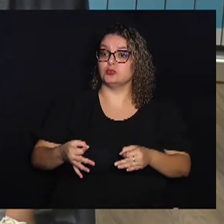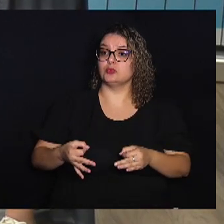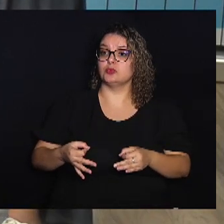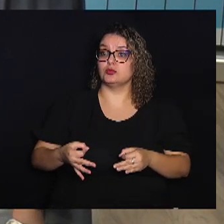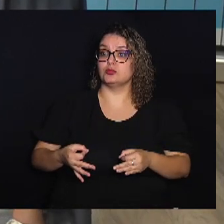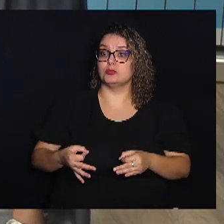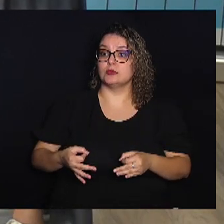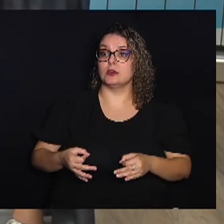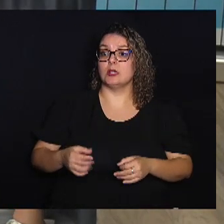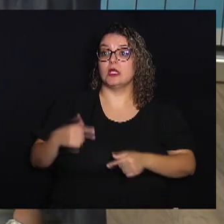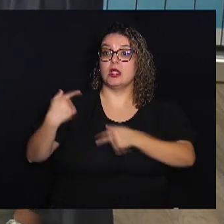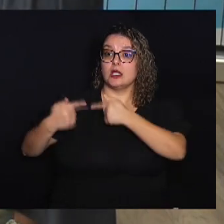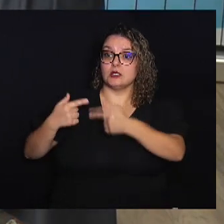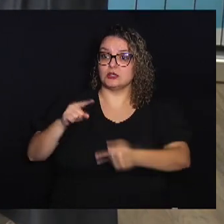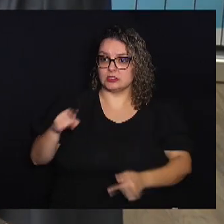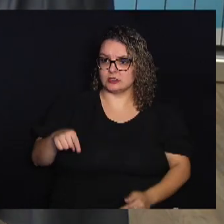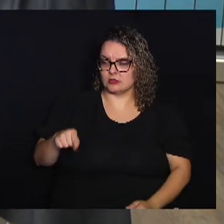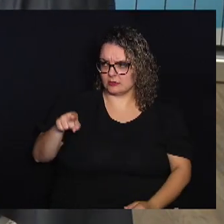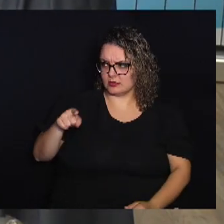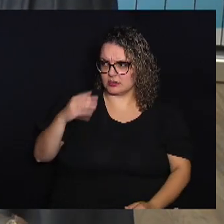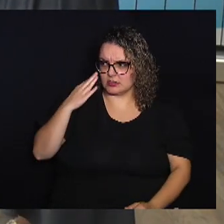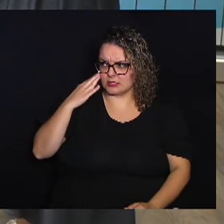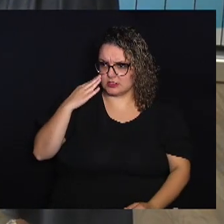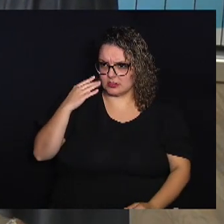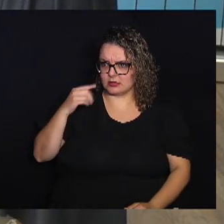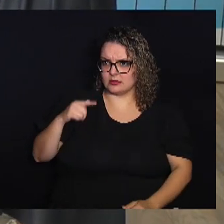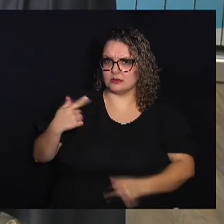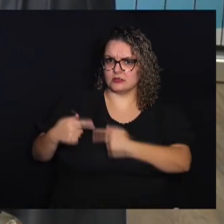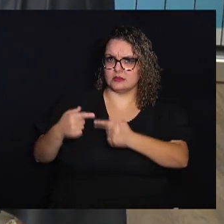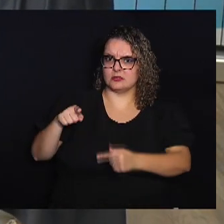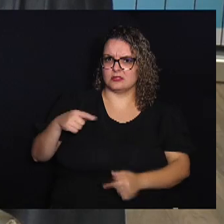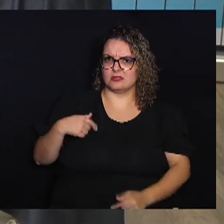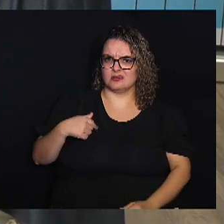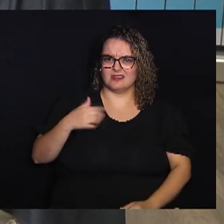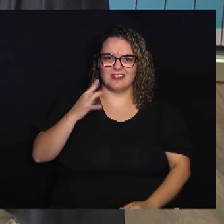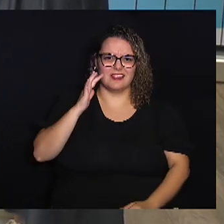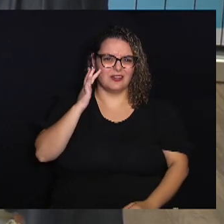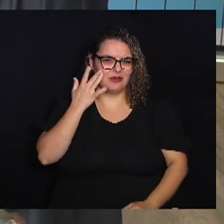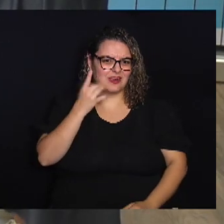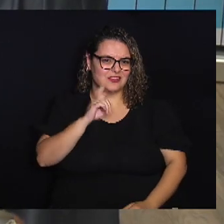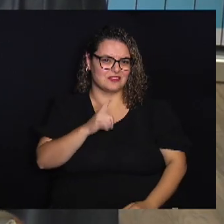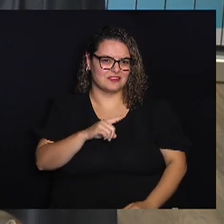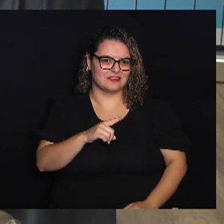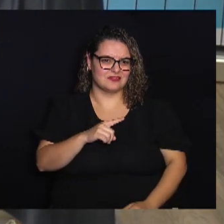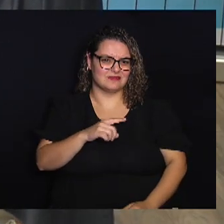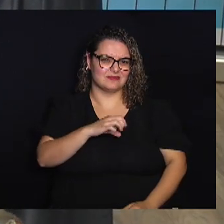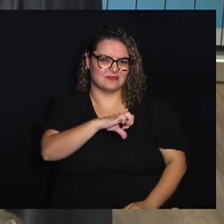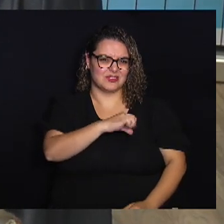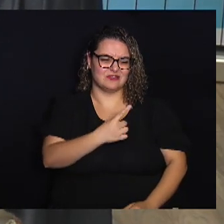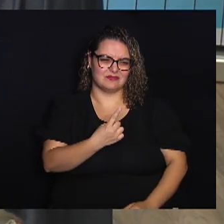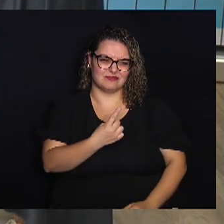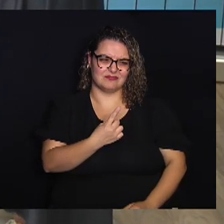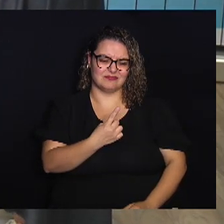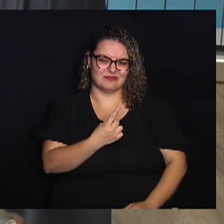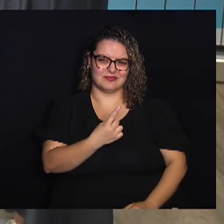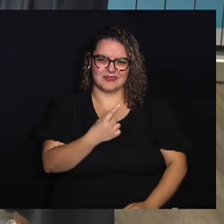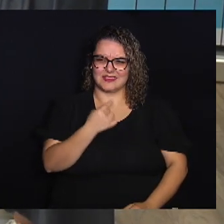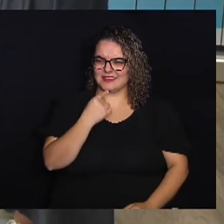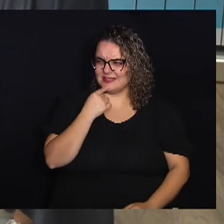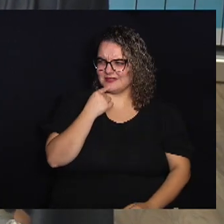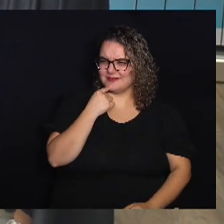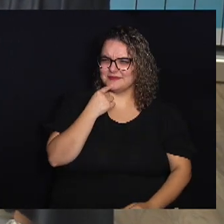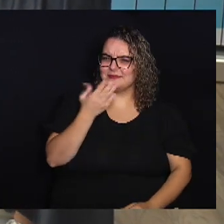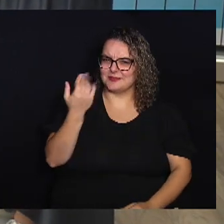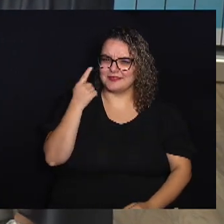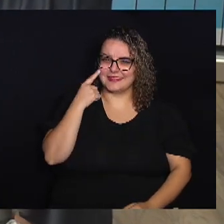a geração Z. Você sabe de qual geração você é, Gabriel? Eu acredito que da Z, sou de 91. Será? Vamos ver?